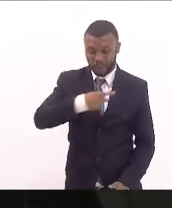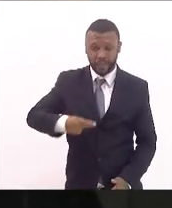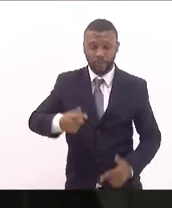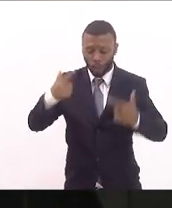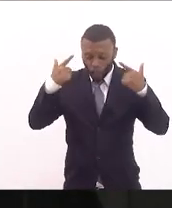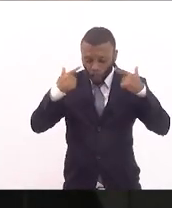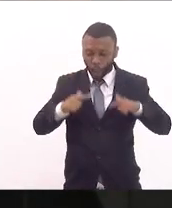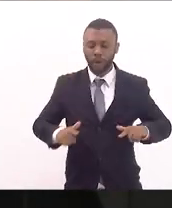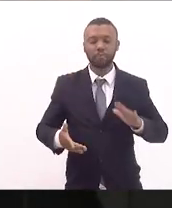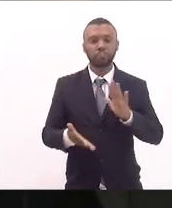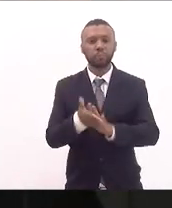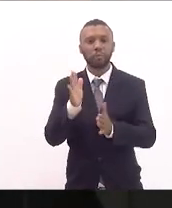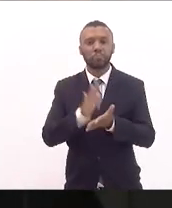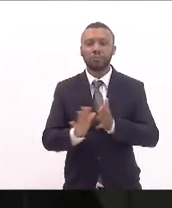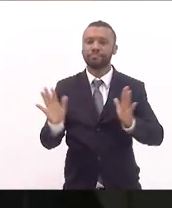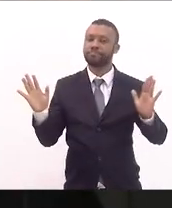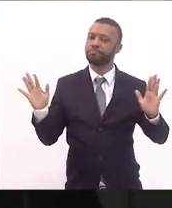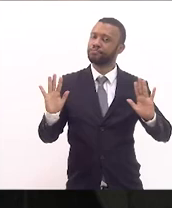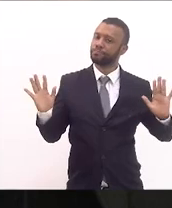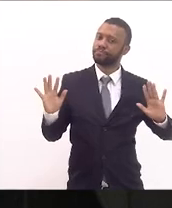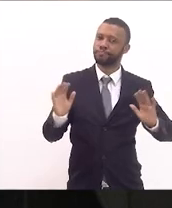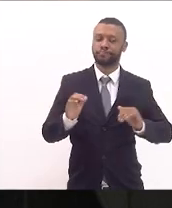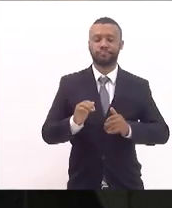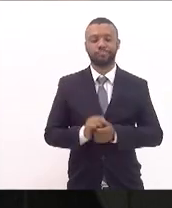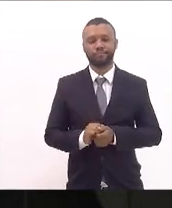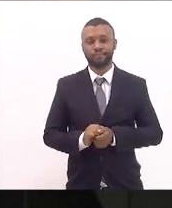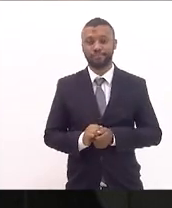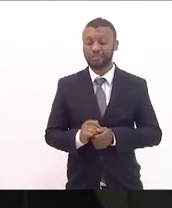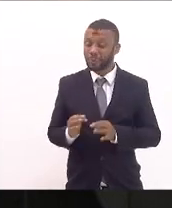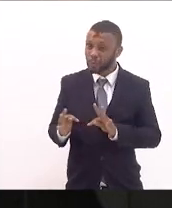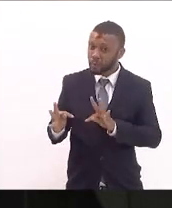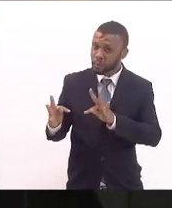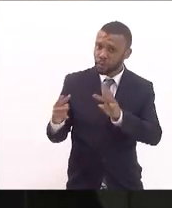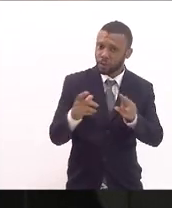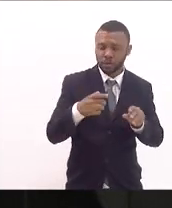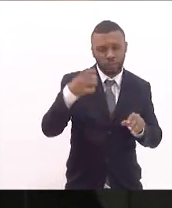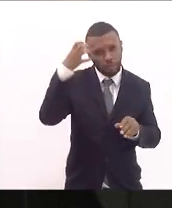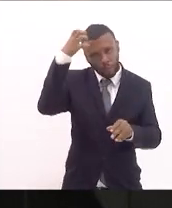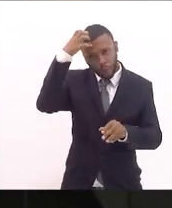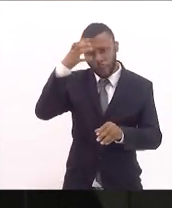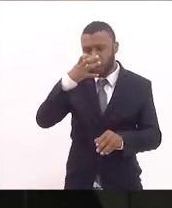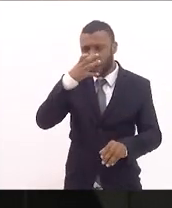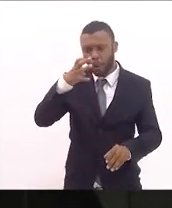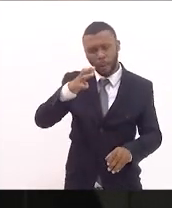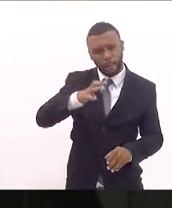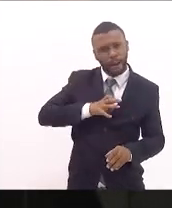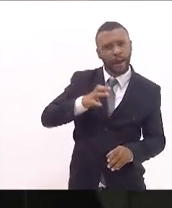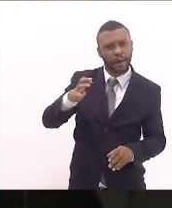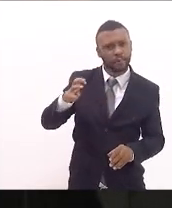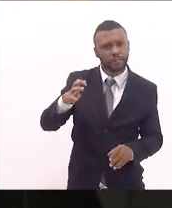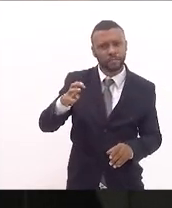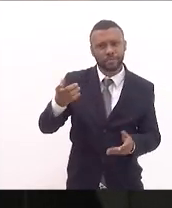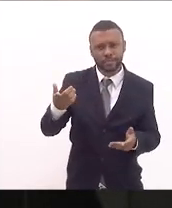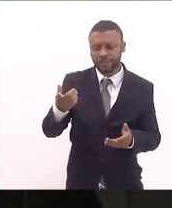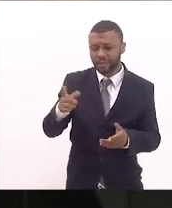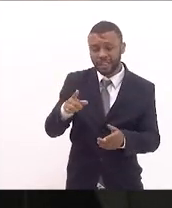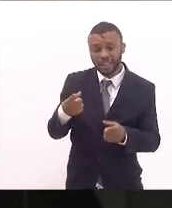isso e são todos culpados de forma solidária